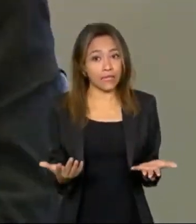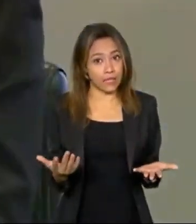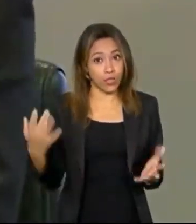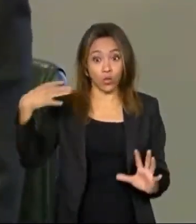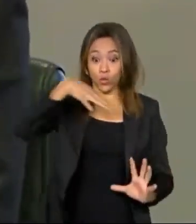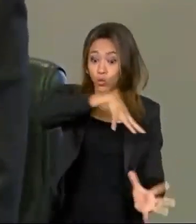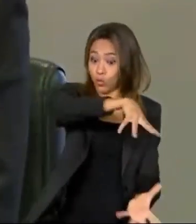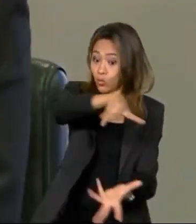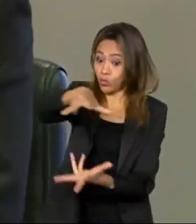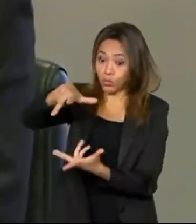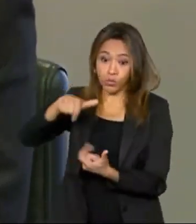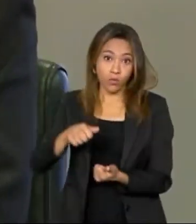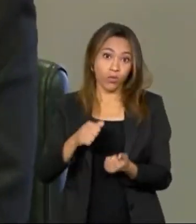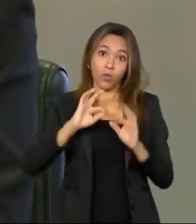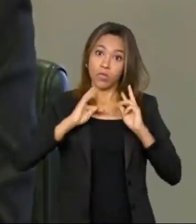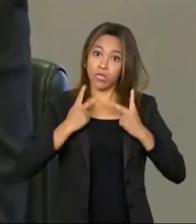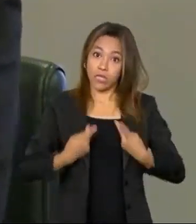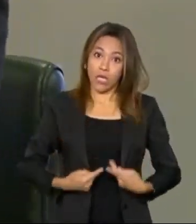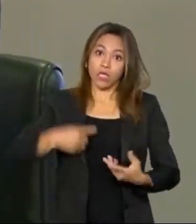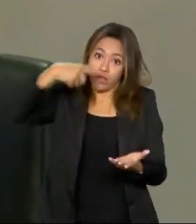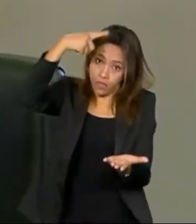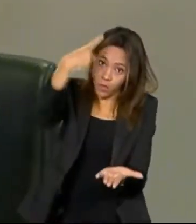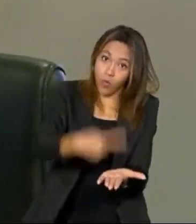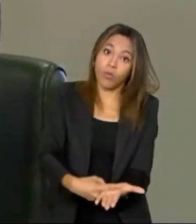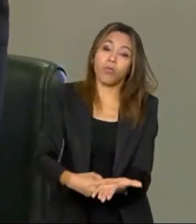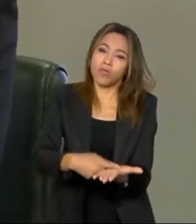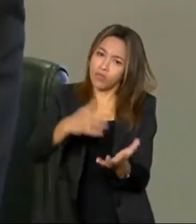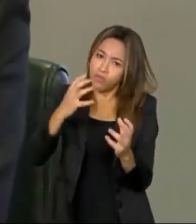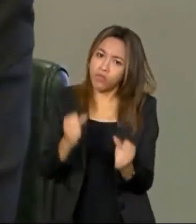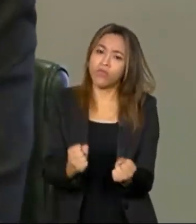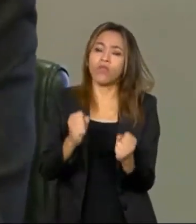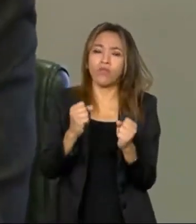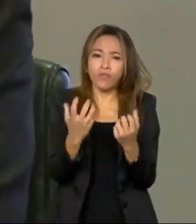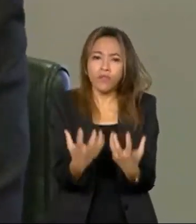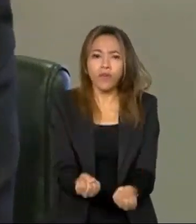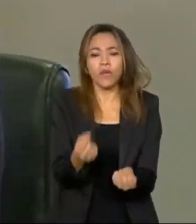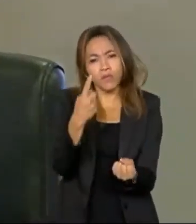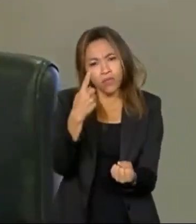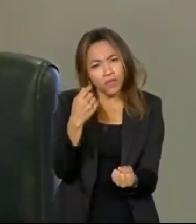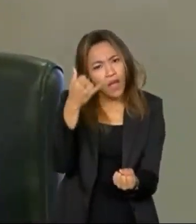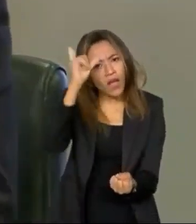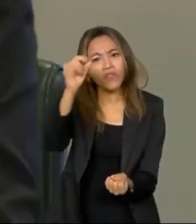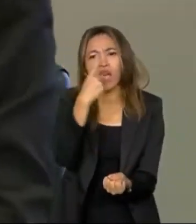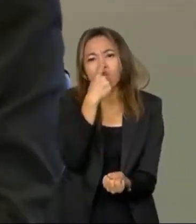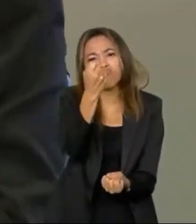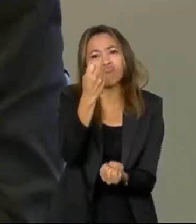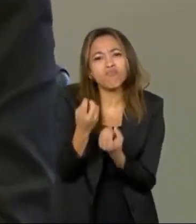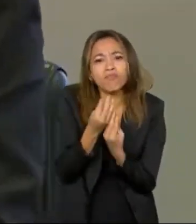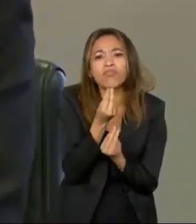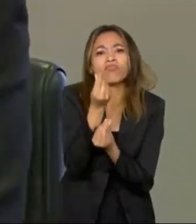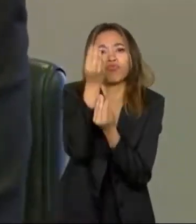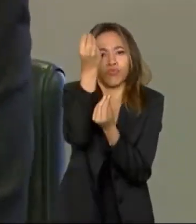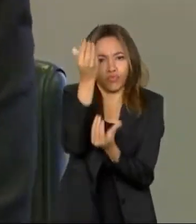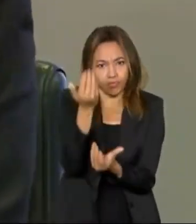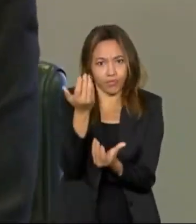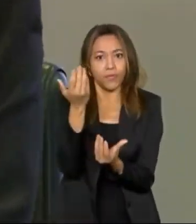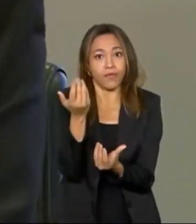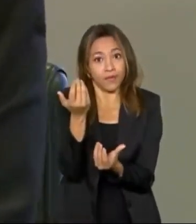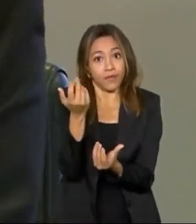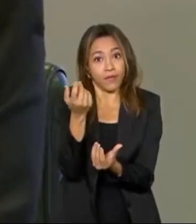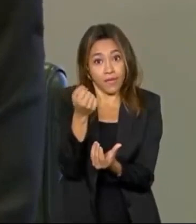está fazendo um pacto. Vamos descarbonizar. Tá? Então, tem duas maneiras de fazer isso: